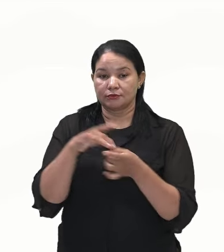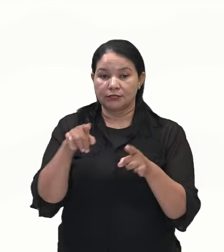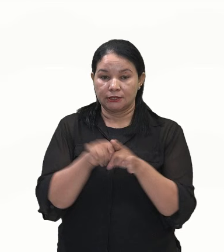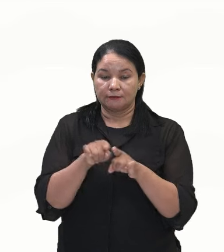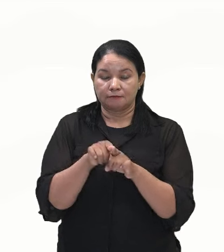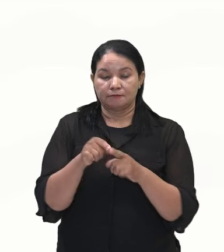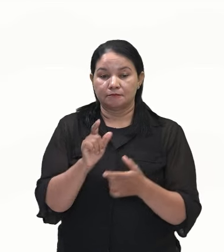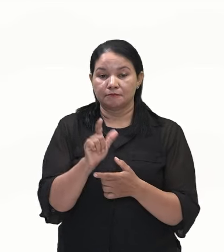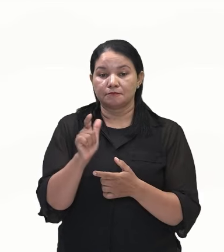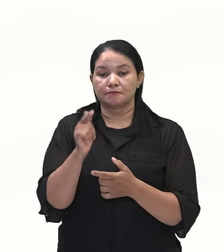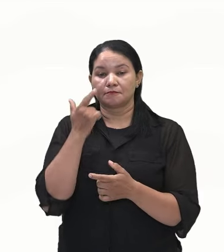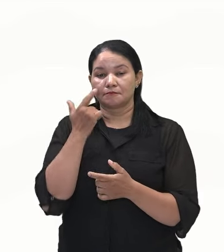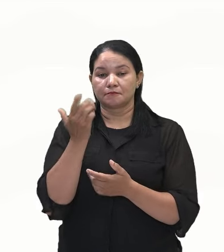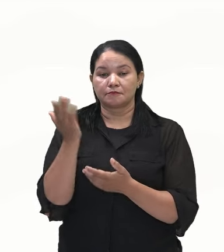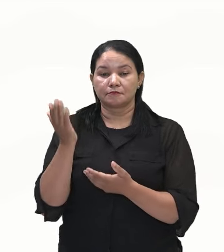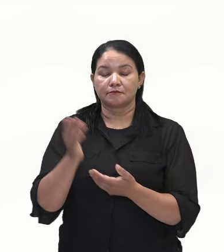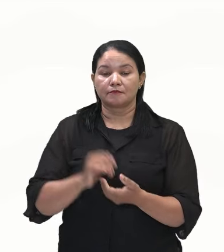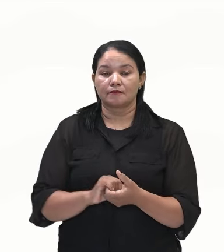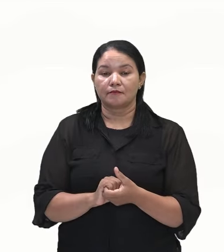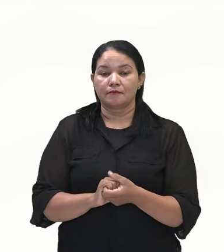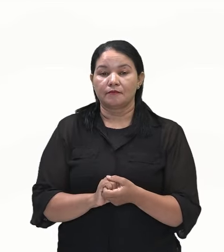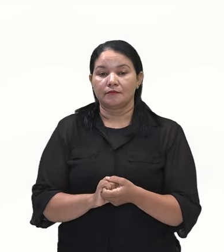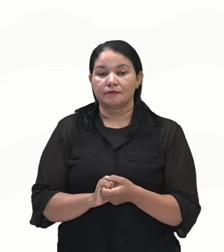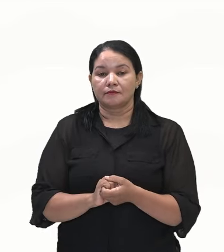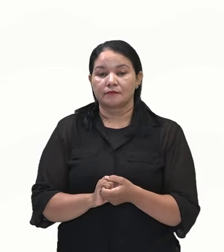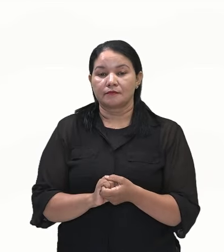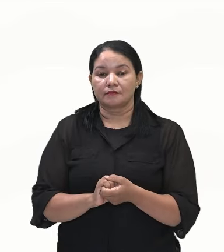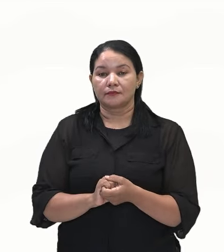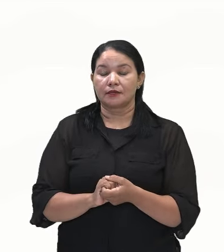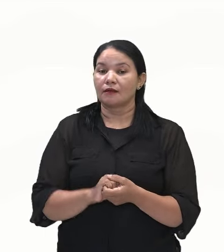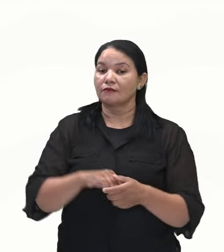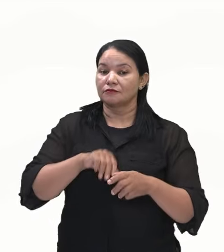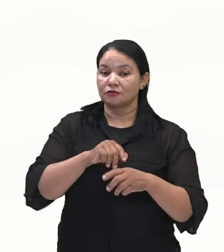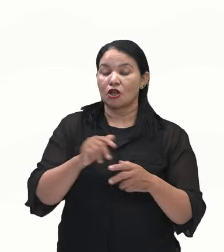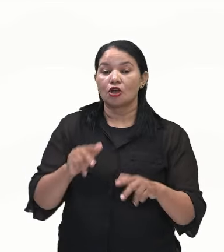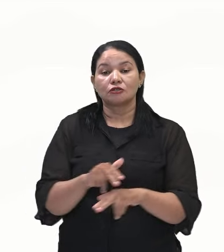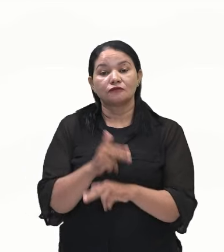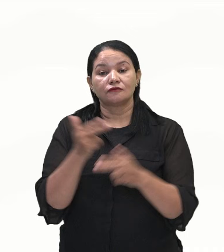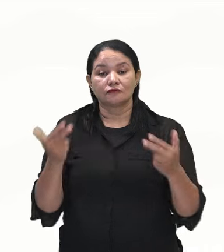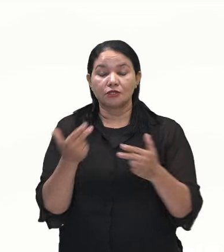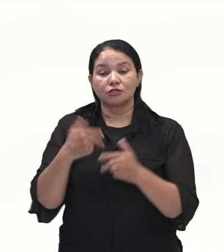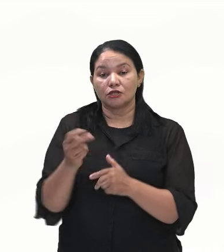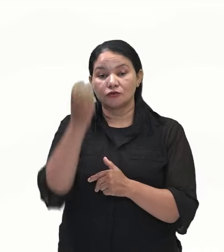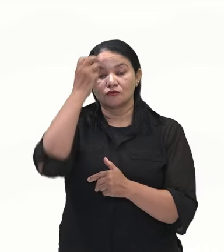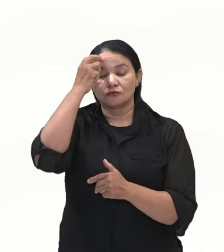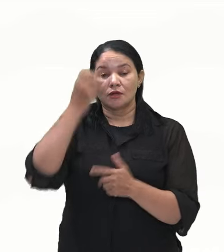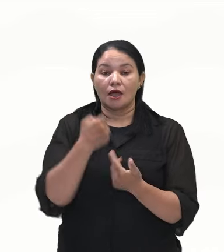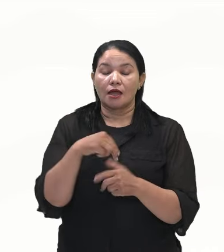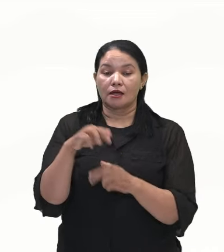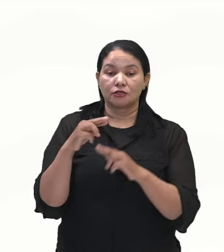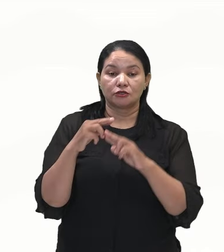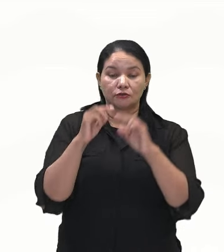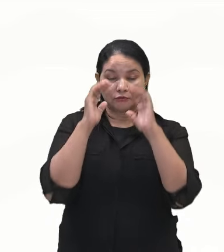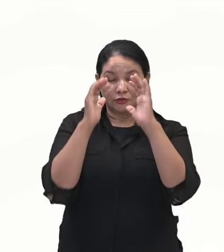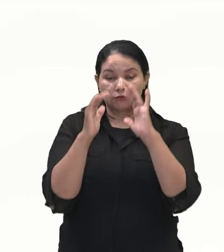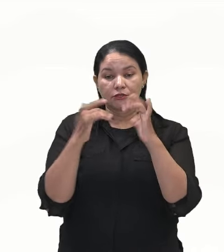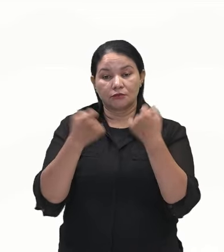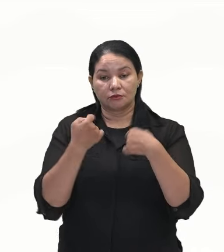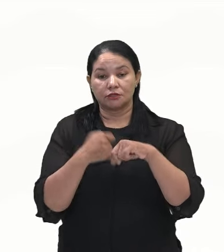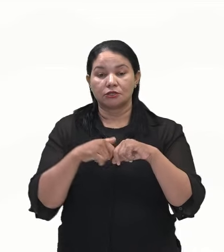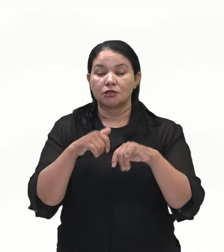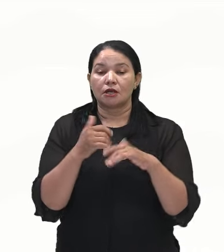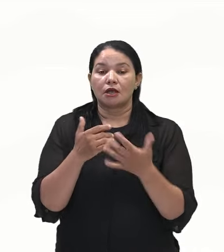inclusivity. Então, a diversidade cultural, né, reconhecer e respeitar várias tradições culturais e práticas ao